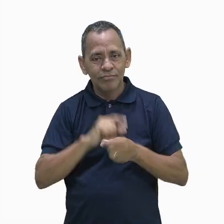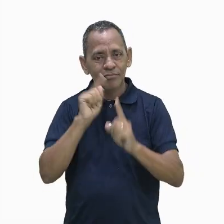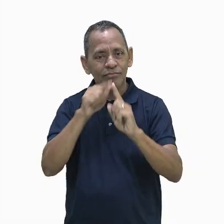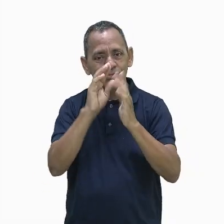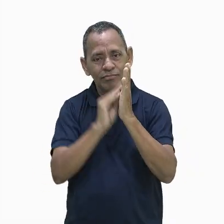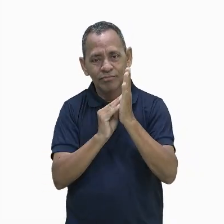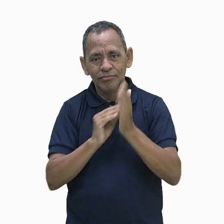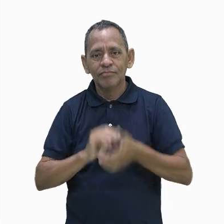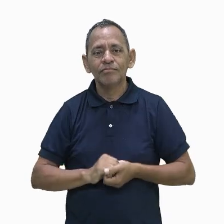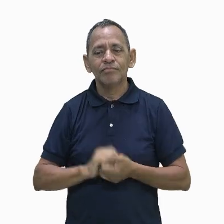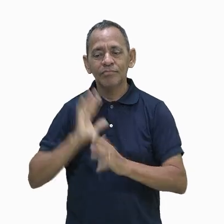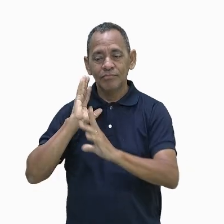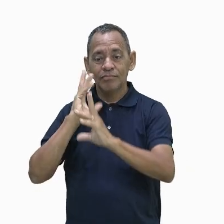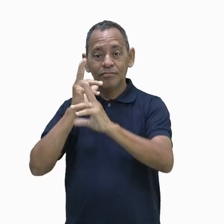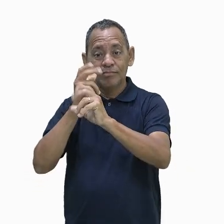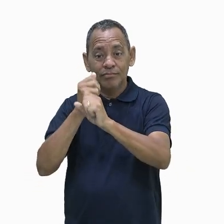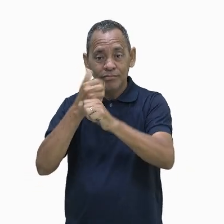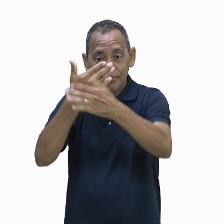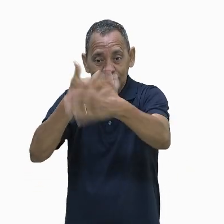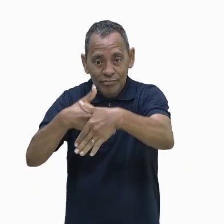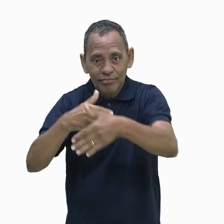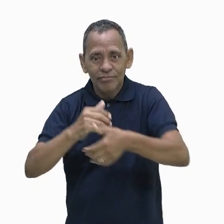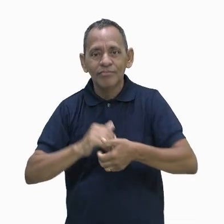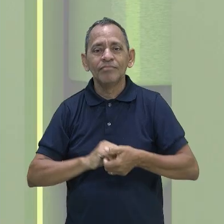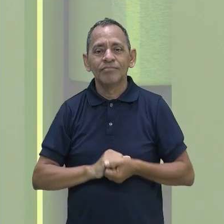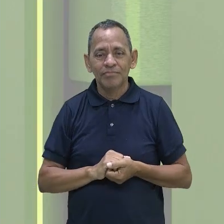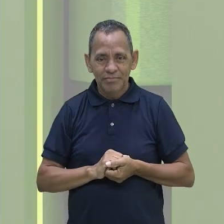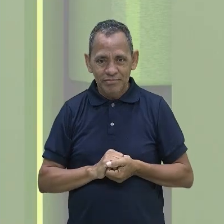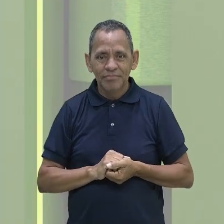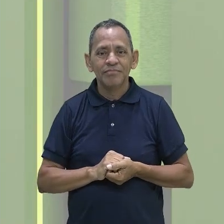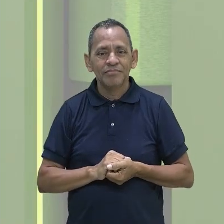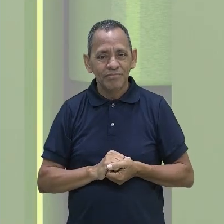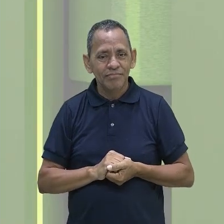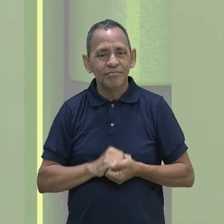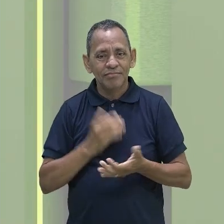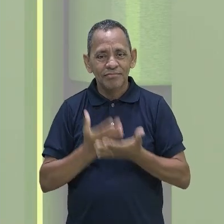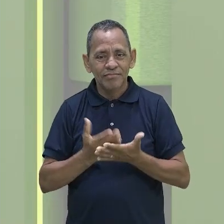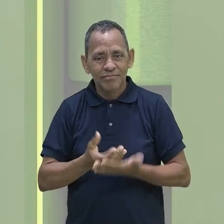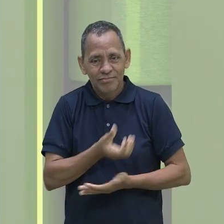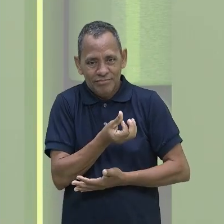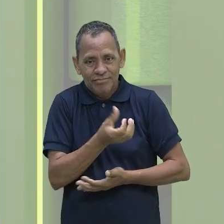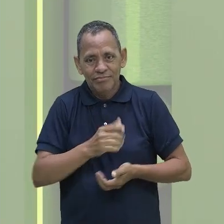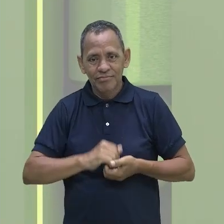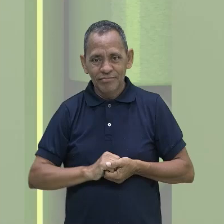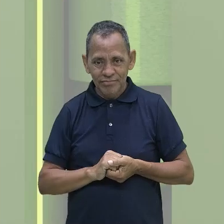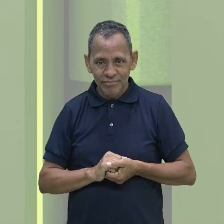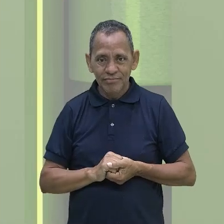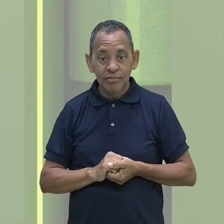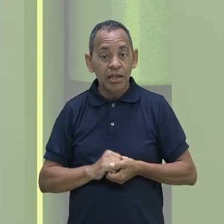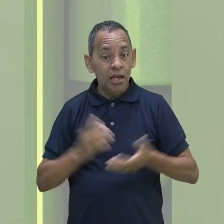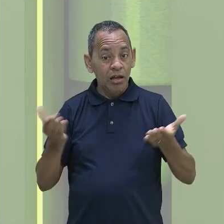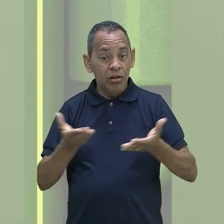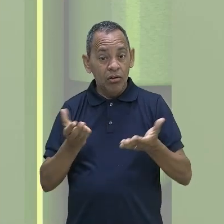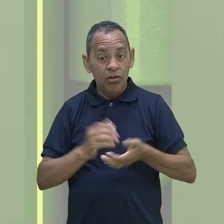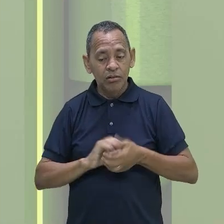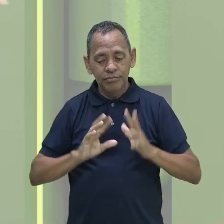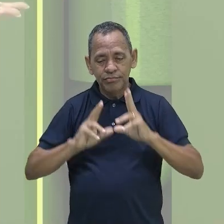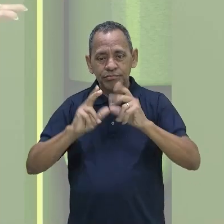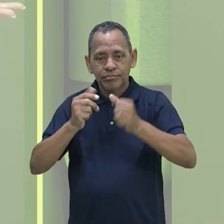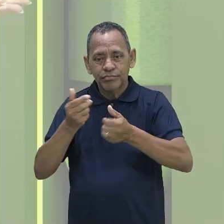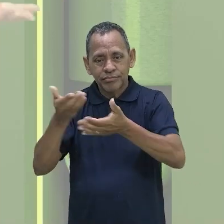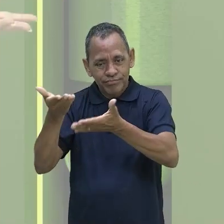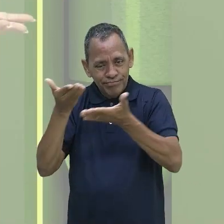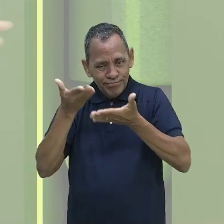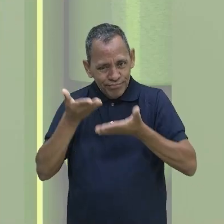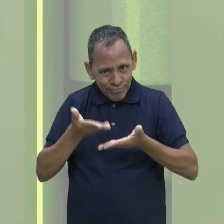lá, revisão e avaliação, na nossa aula 6. E agora, todos estão convidados para